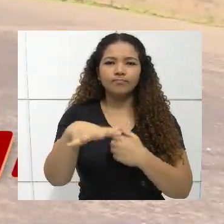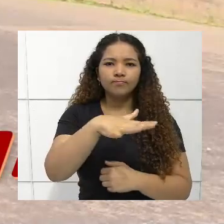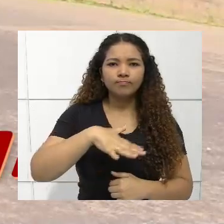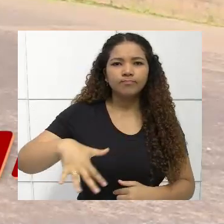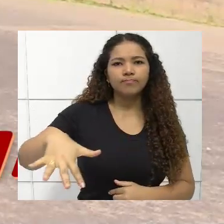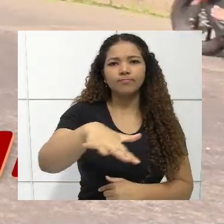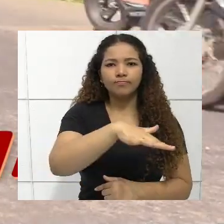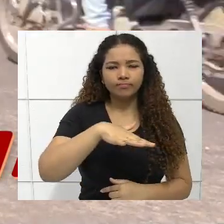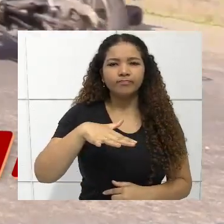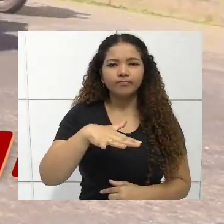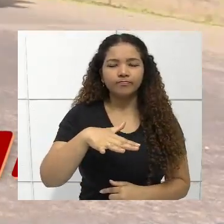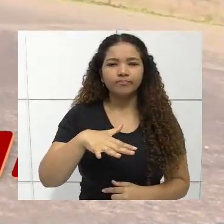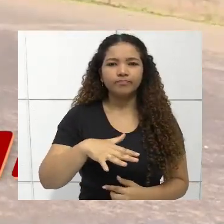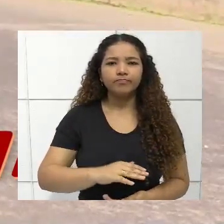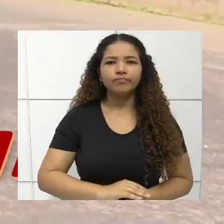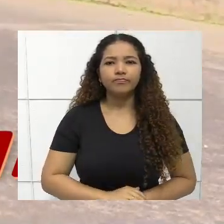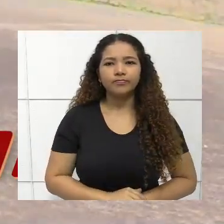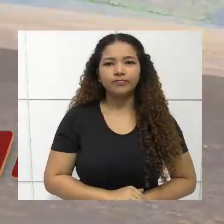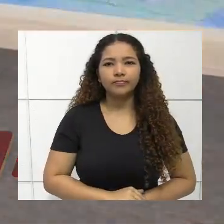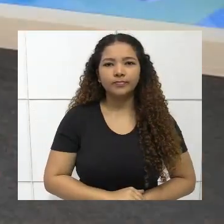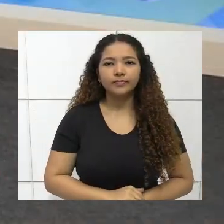cidade. Márcio.